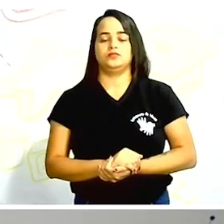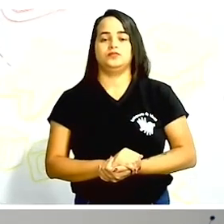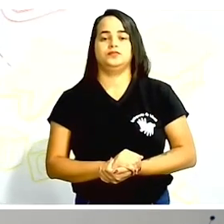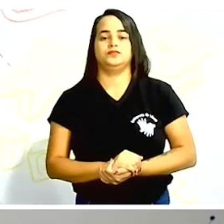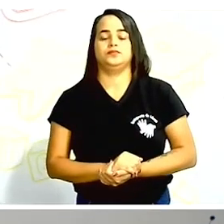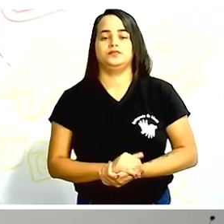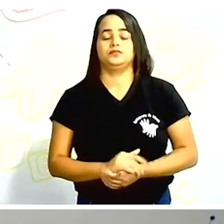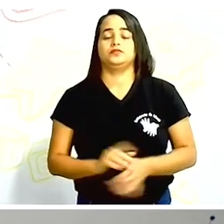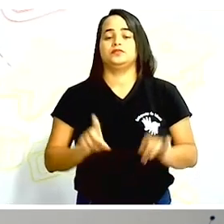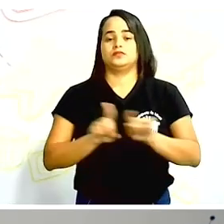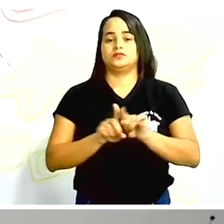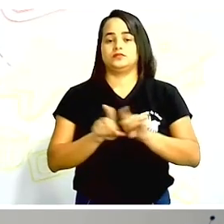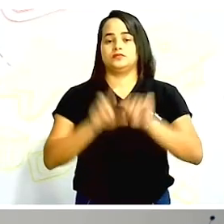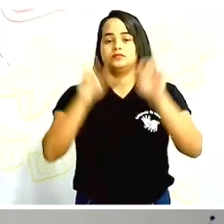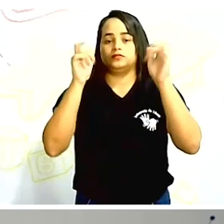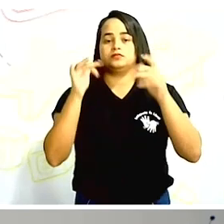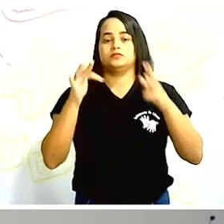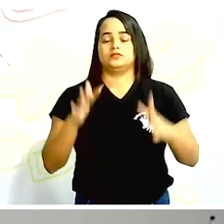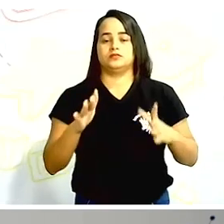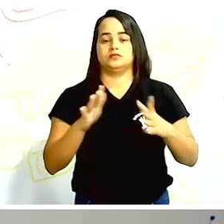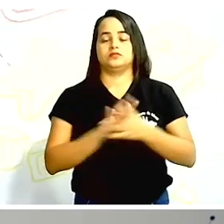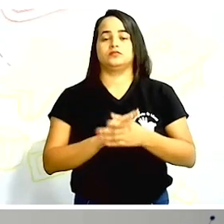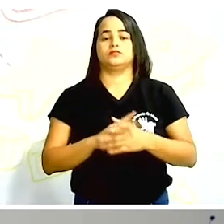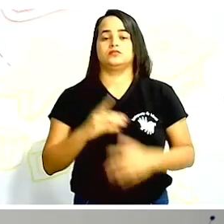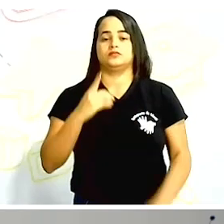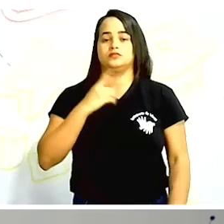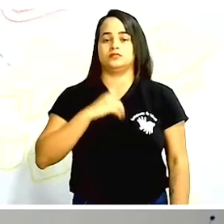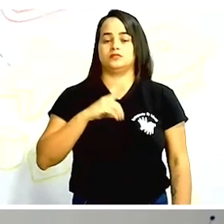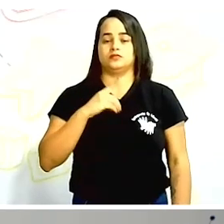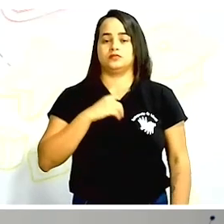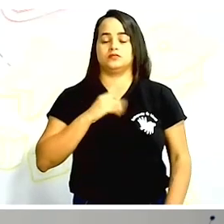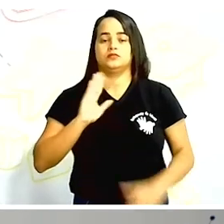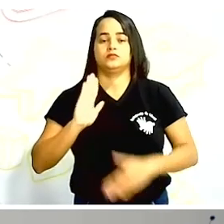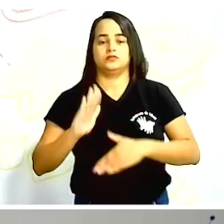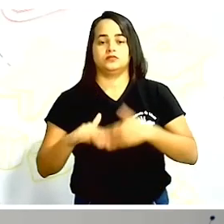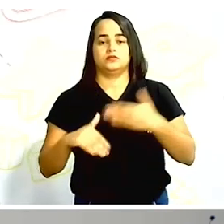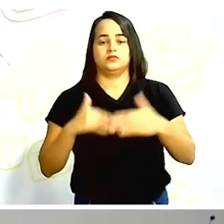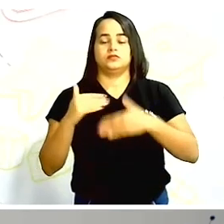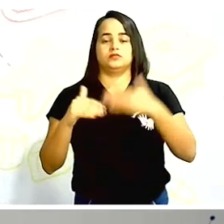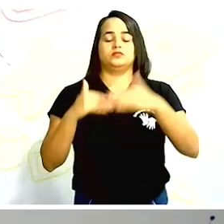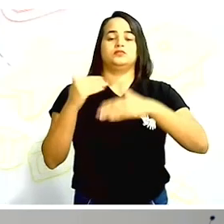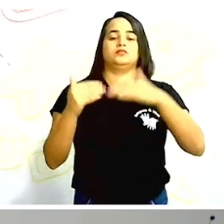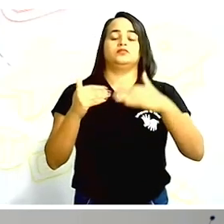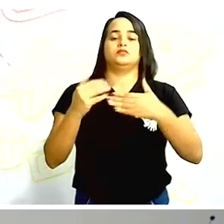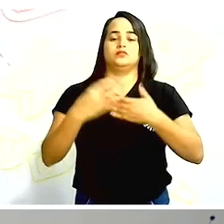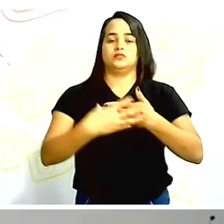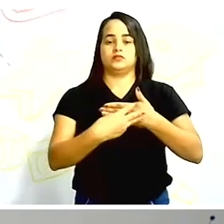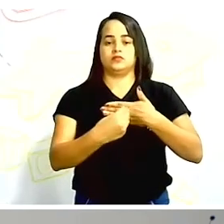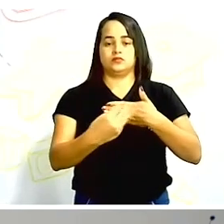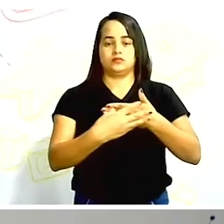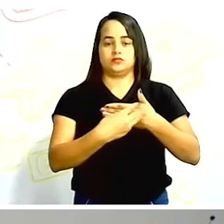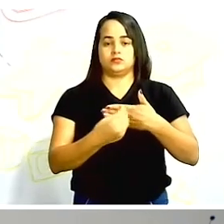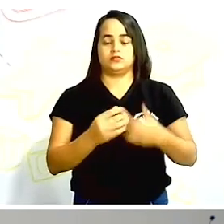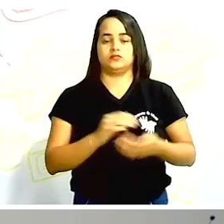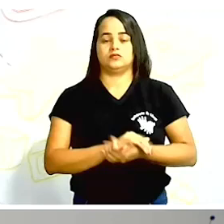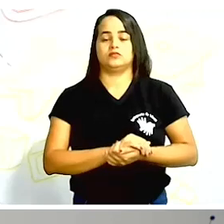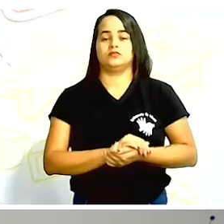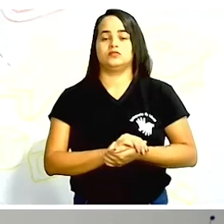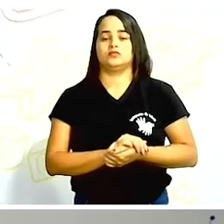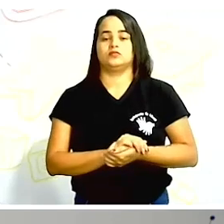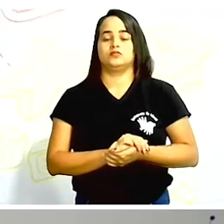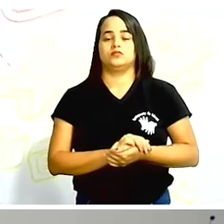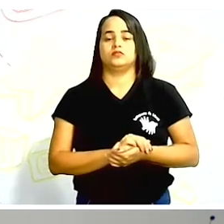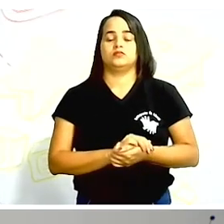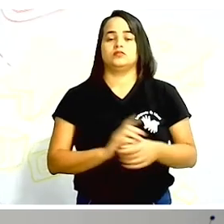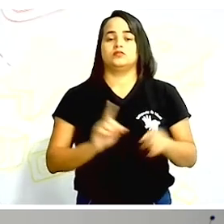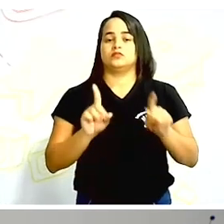falei também, igualmente com a progesterona, vai desenvolver também as glândulas mamárias. Vai ter também com a